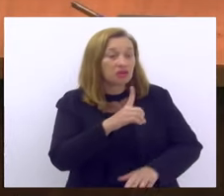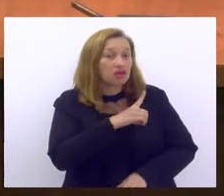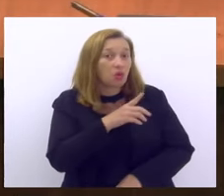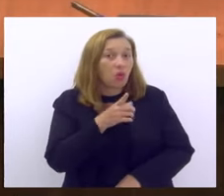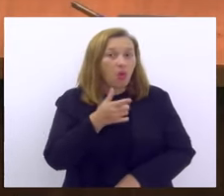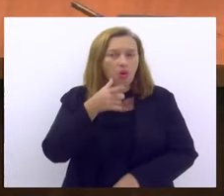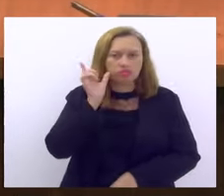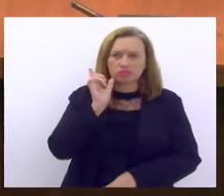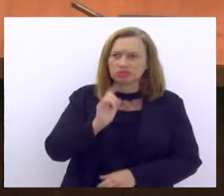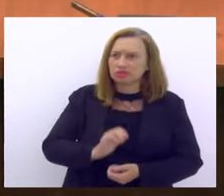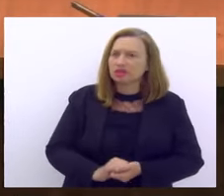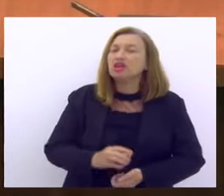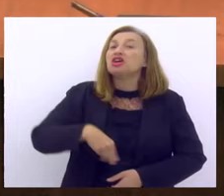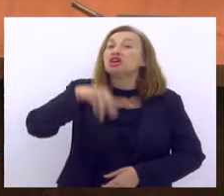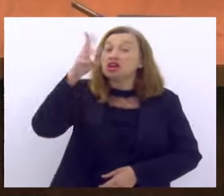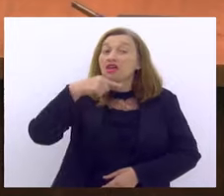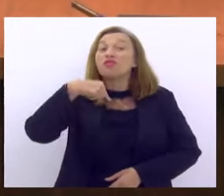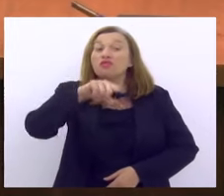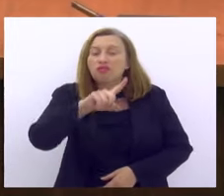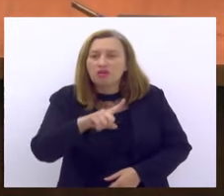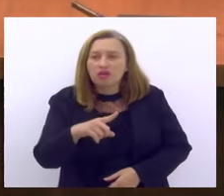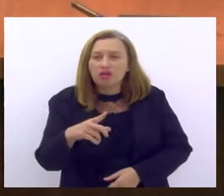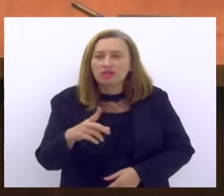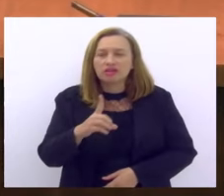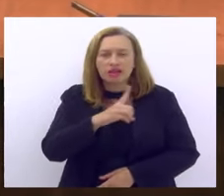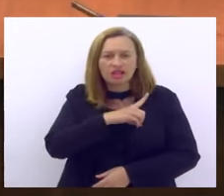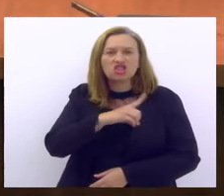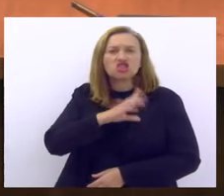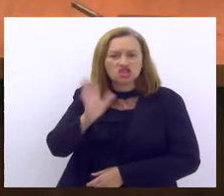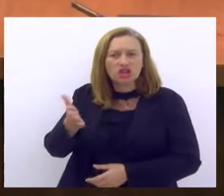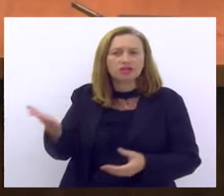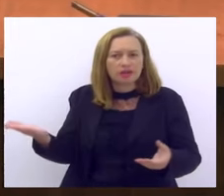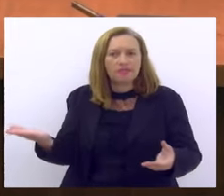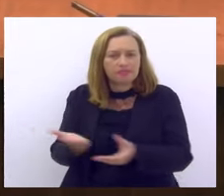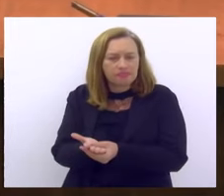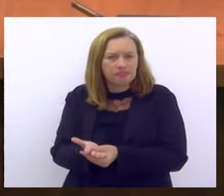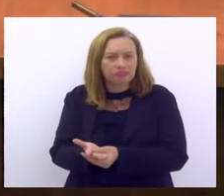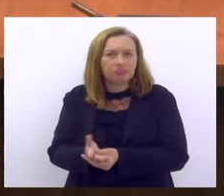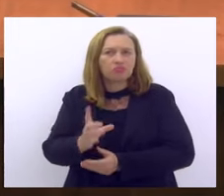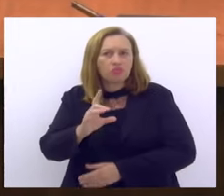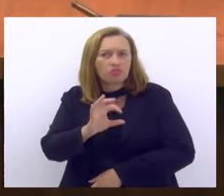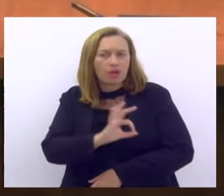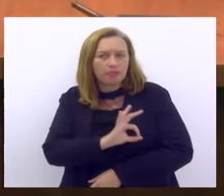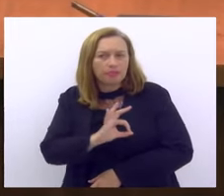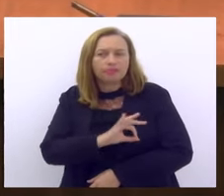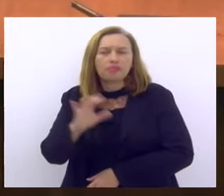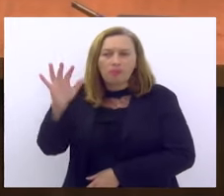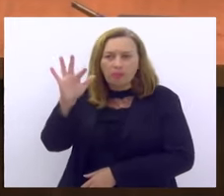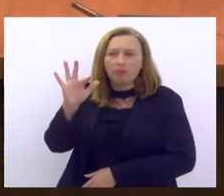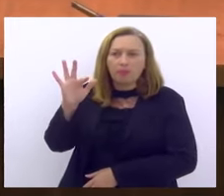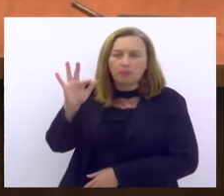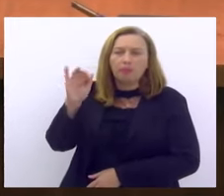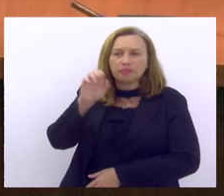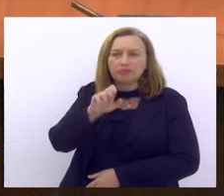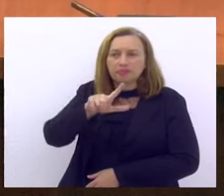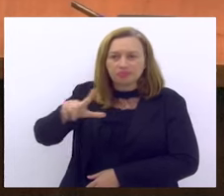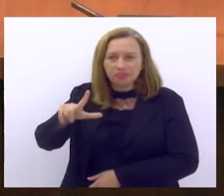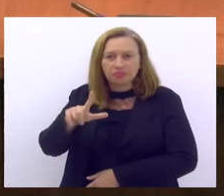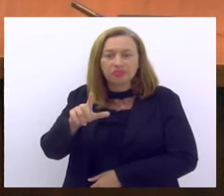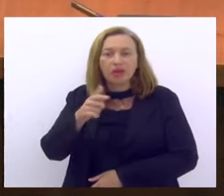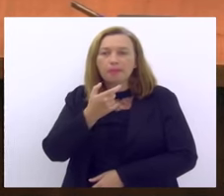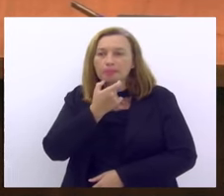ontem. Quem foi para a delegacia, e já há um inquérito na Polícia Civil, 22ª Delegacia de Polícia na